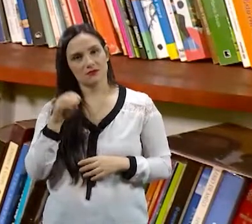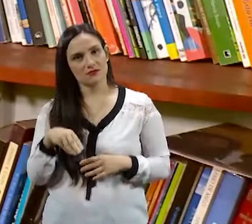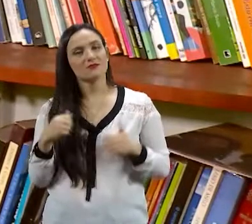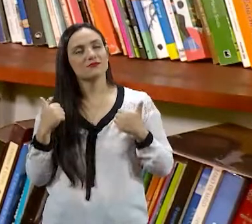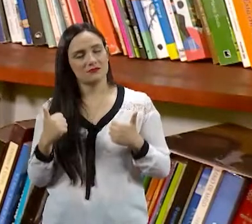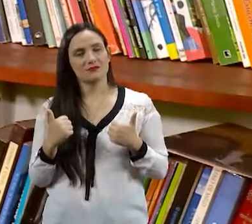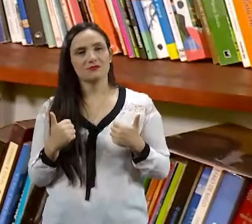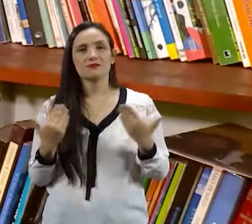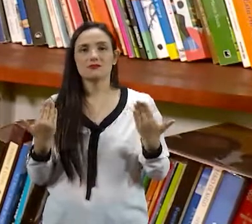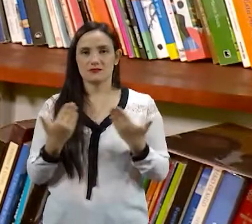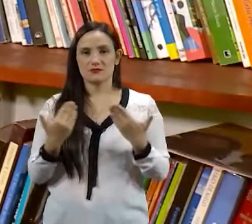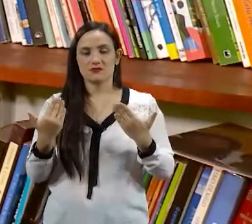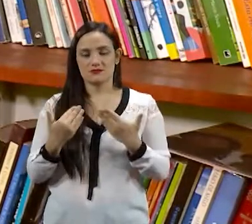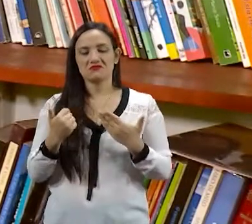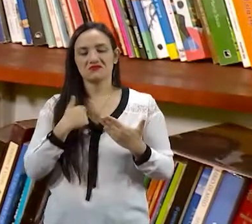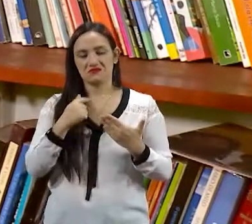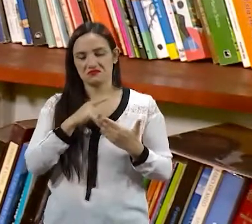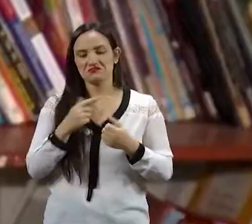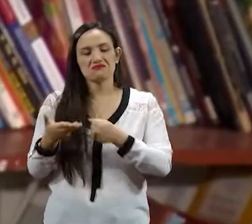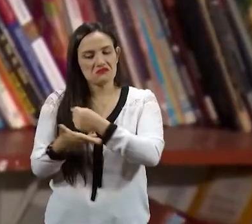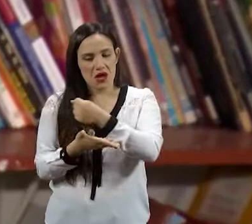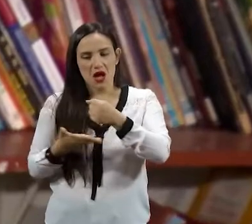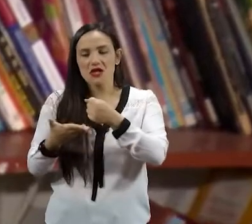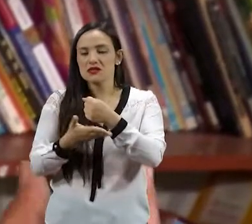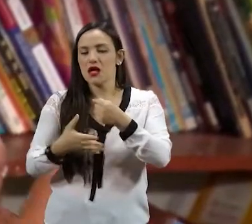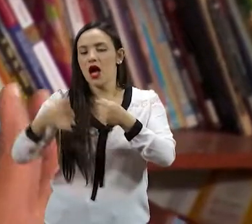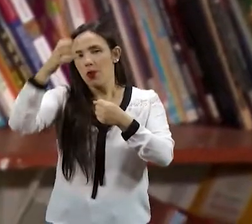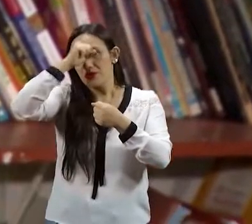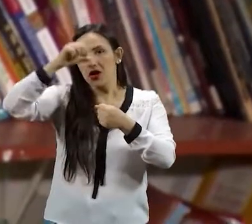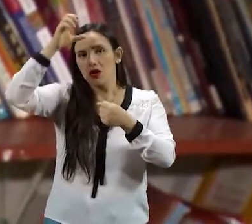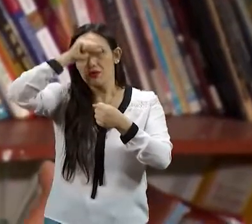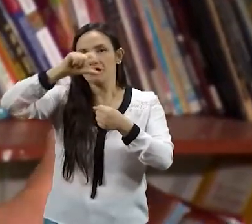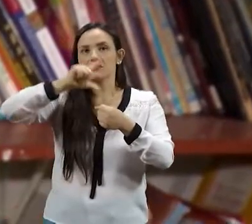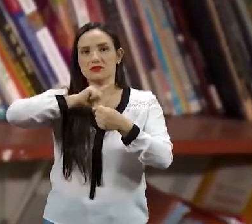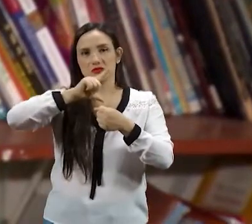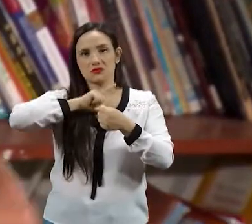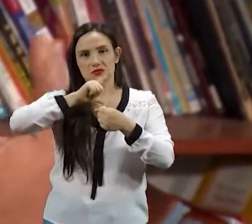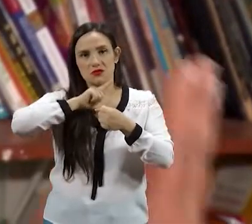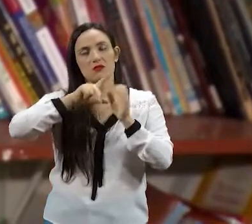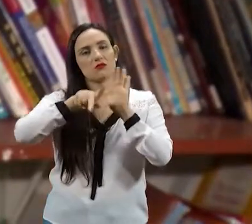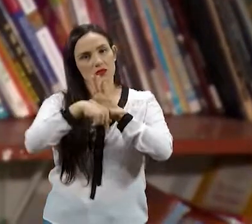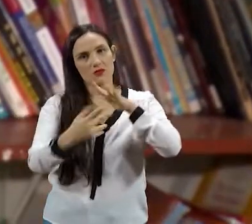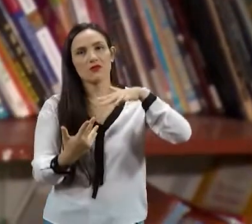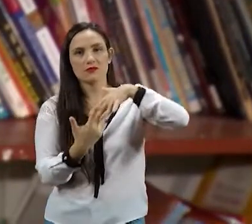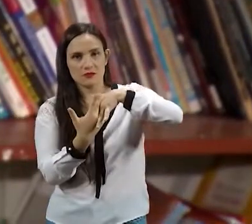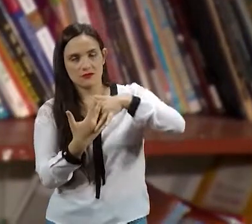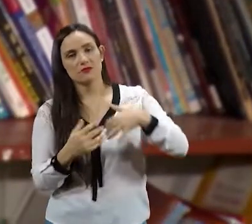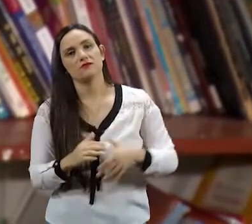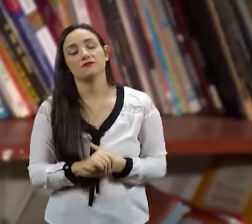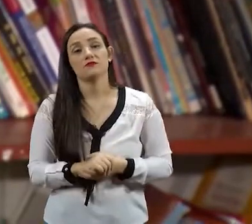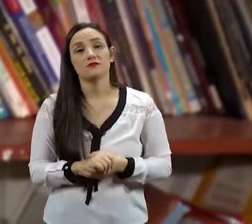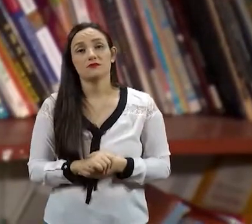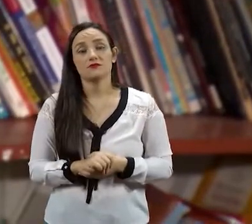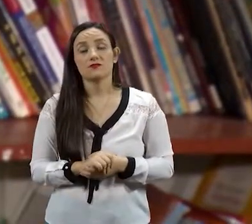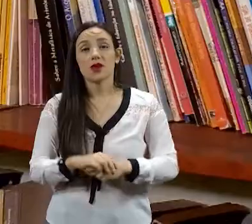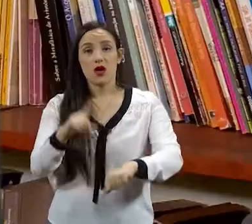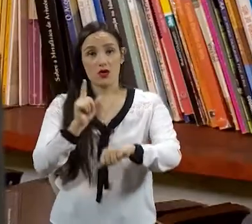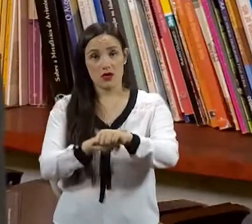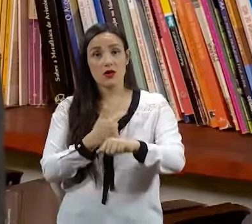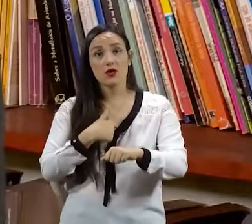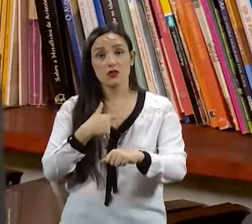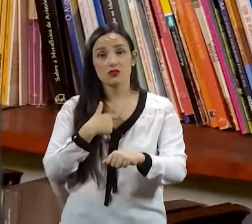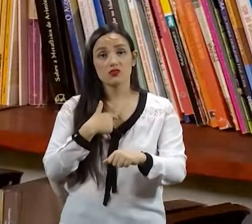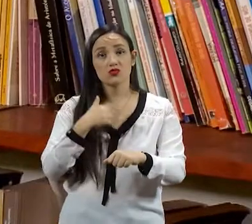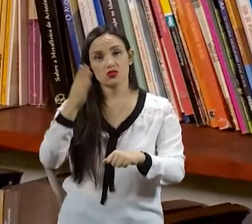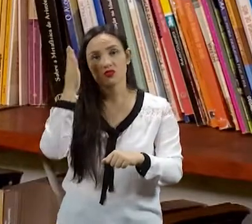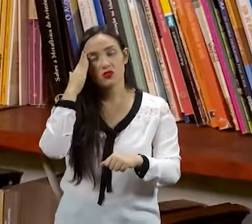sentindo muito bem hoje com a base de conhecimento que eu adquiri a partir da instituição, da universidade. Quando eu